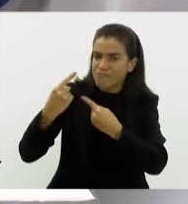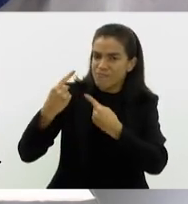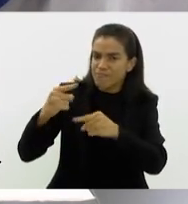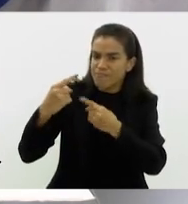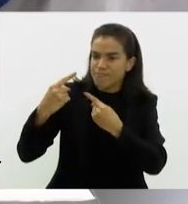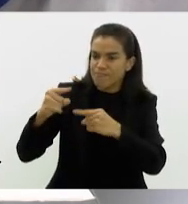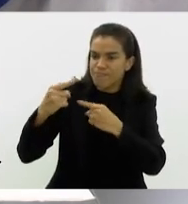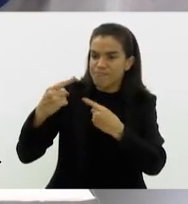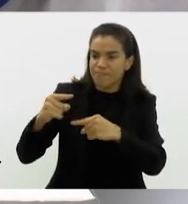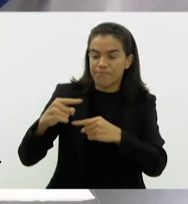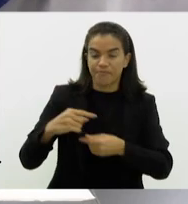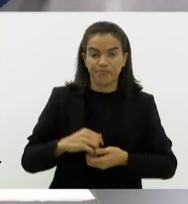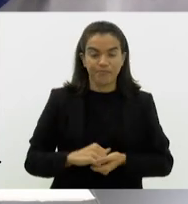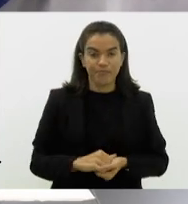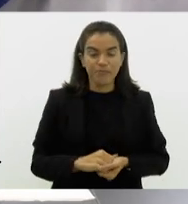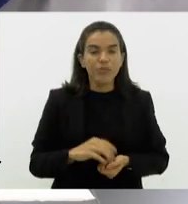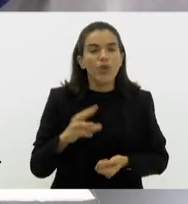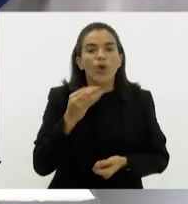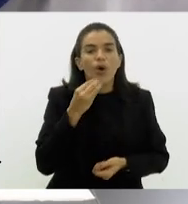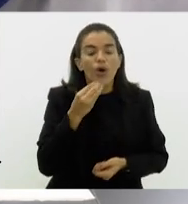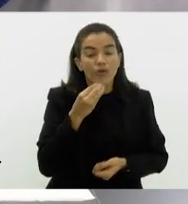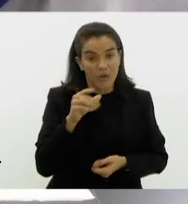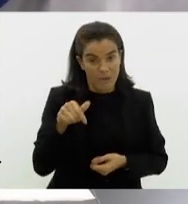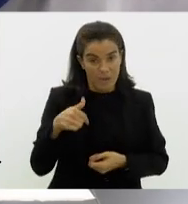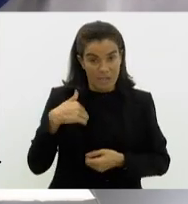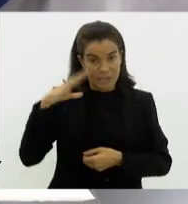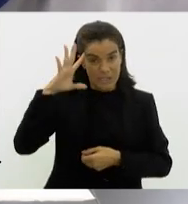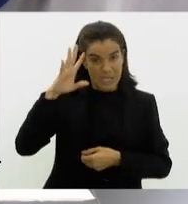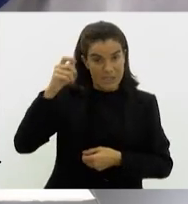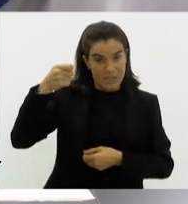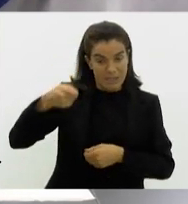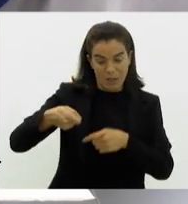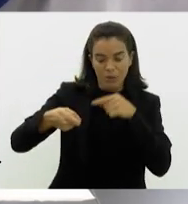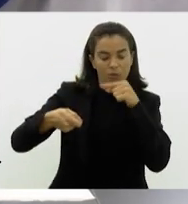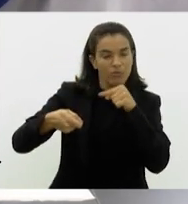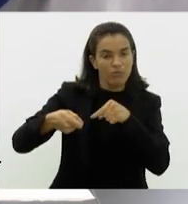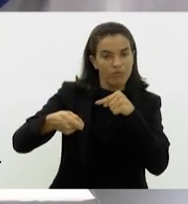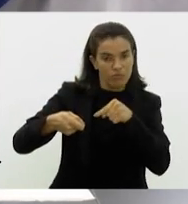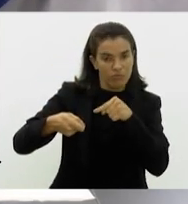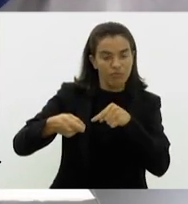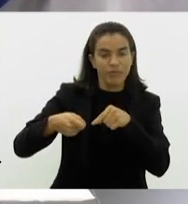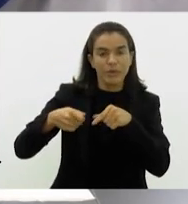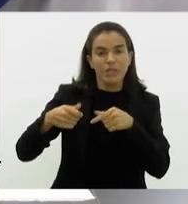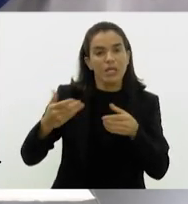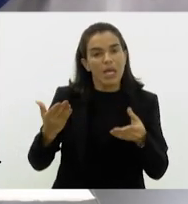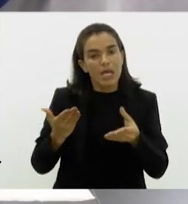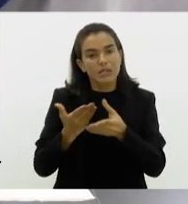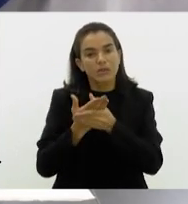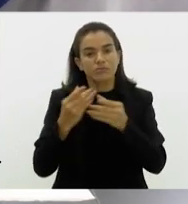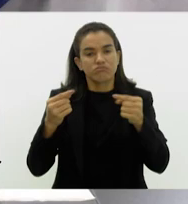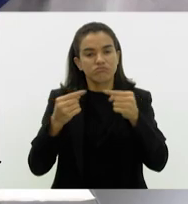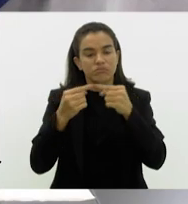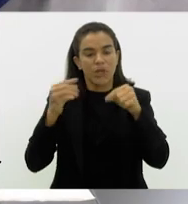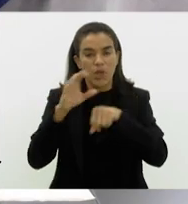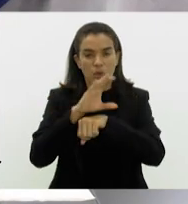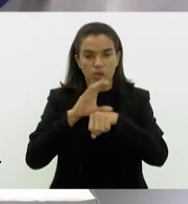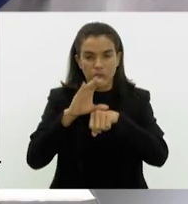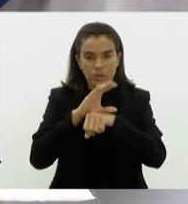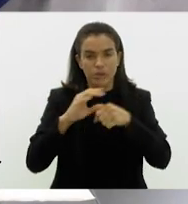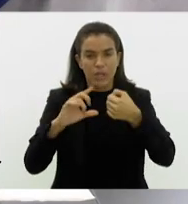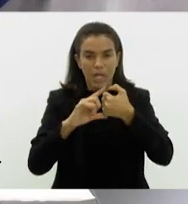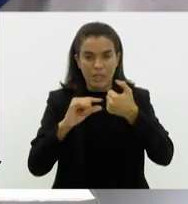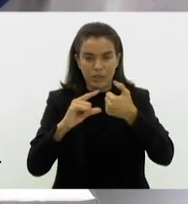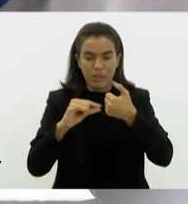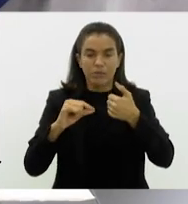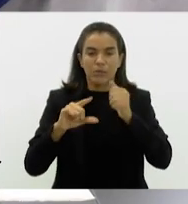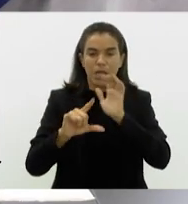só lógico, uma parte. Lógico. Mas é só para dizer o seguinte, essa decisão é sobre a questão do seguinte, ação direta de inconstitucionalidade, impugnação de artigos da